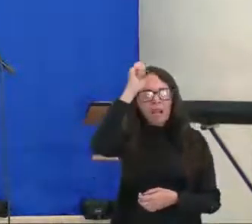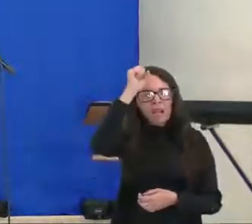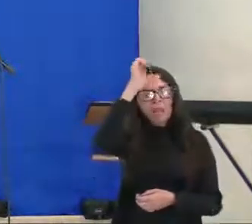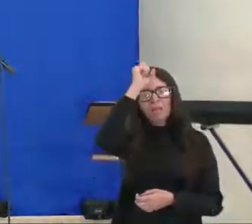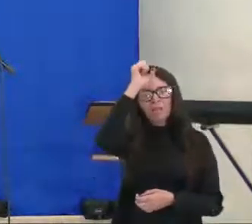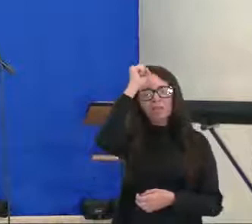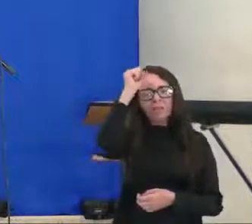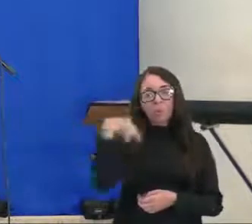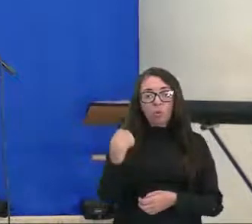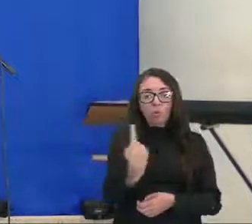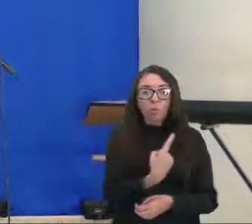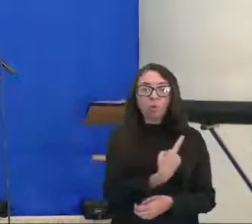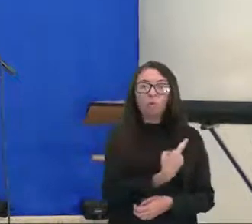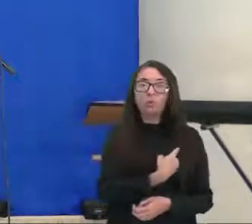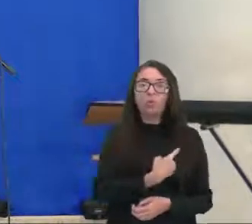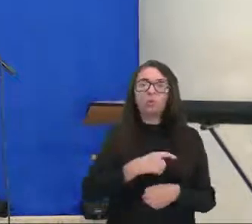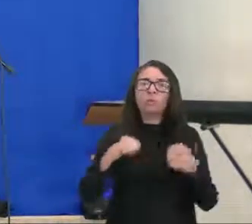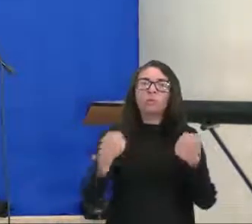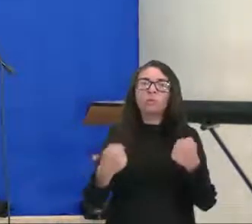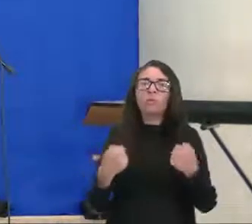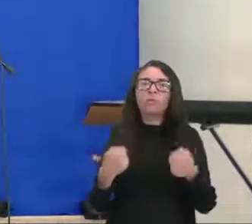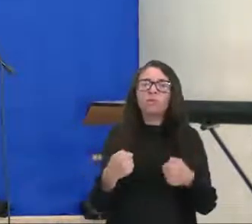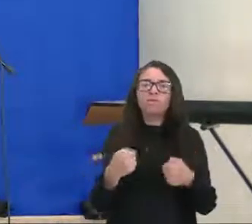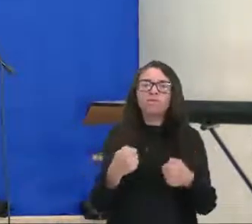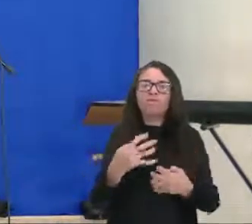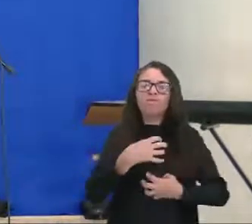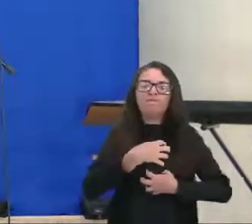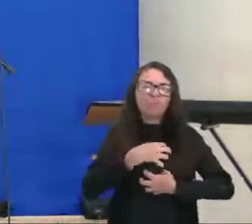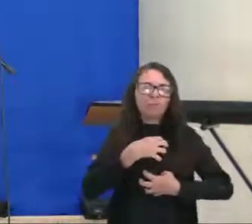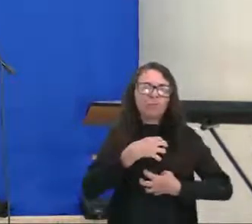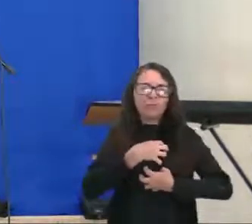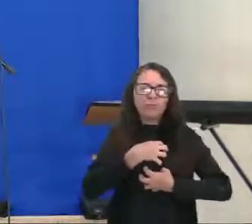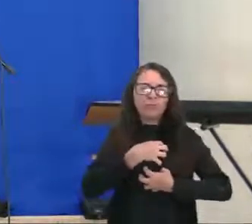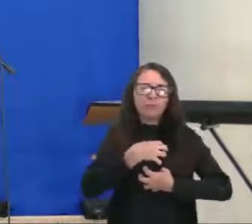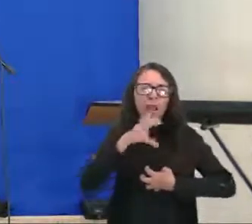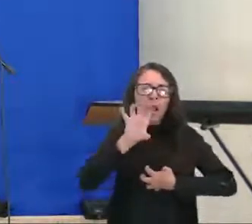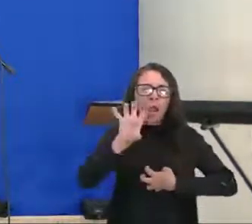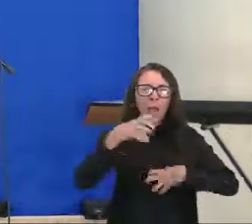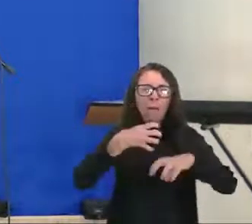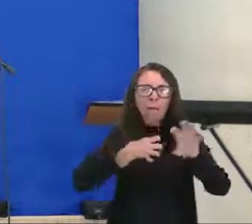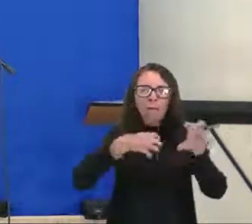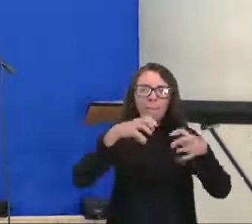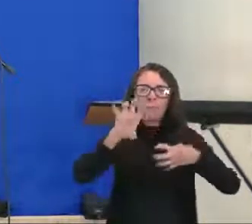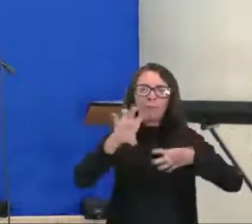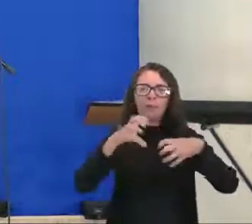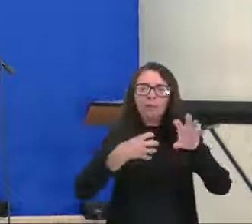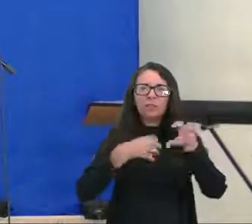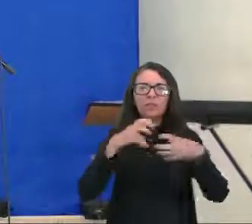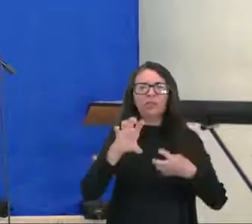Justamente para que os maiores, entre parênteses, dizendo aqui, espiritualmente falando, não tem ninguém maior,